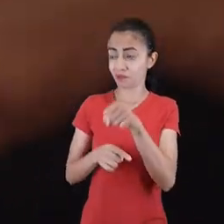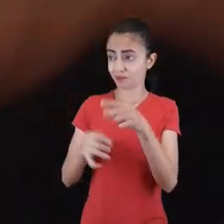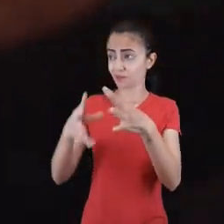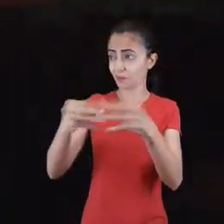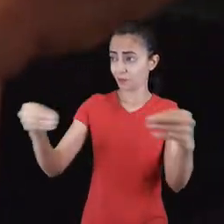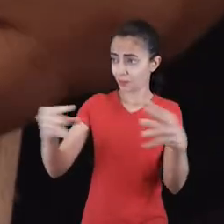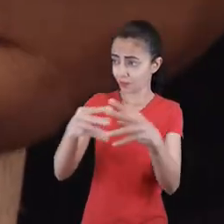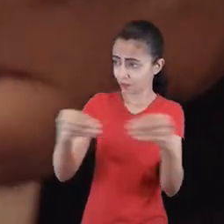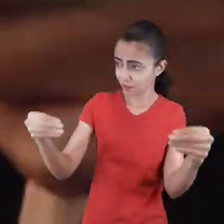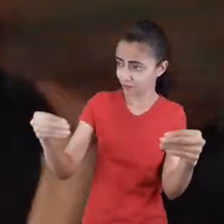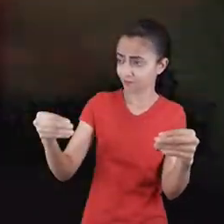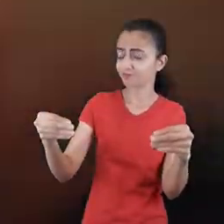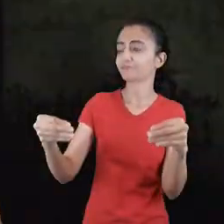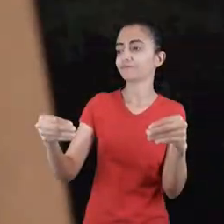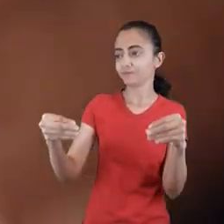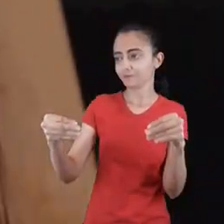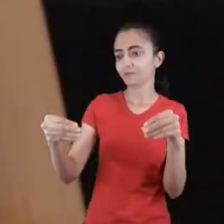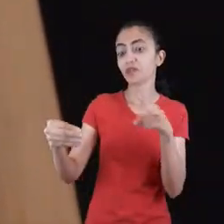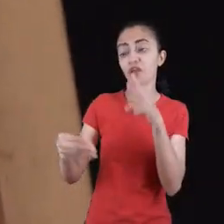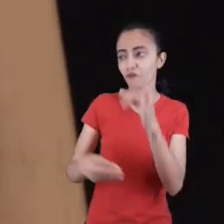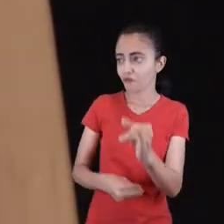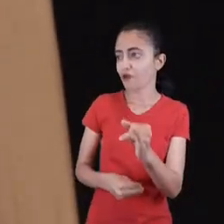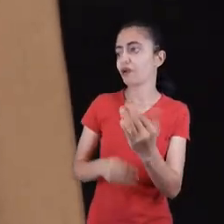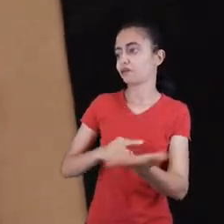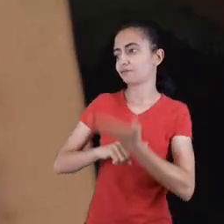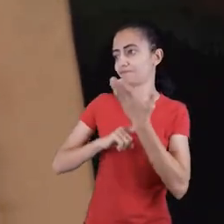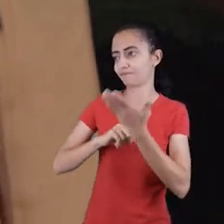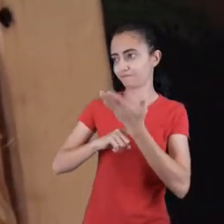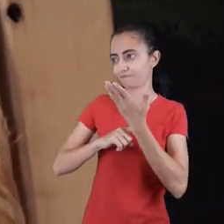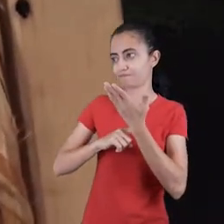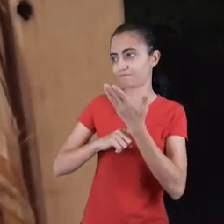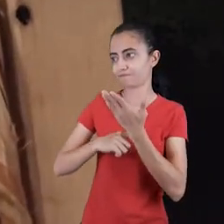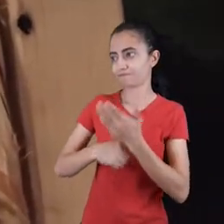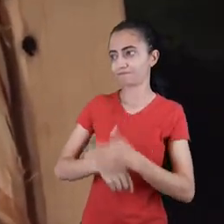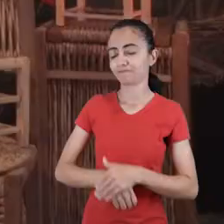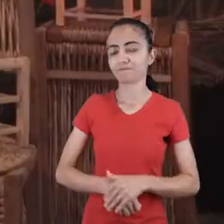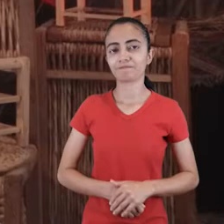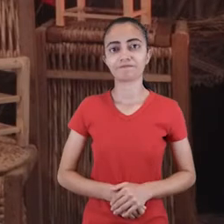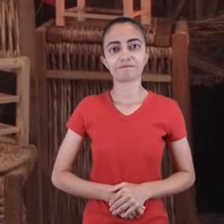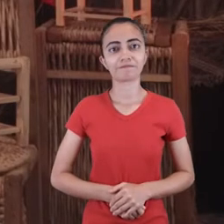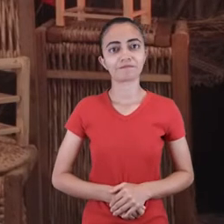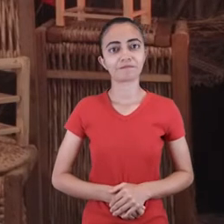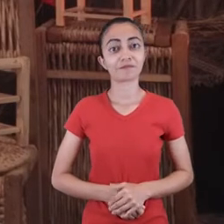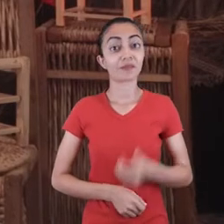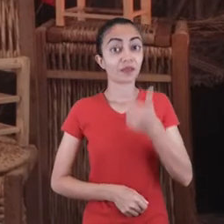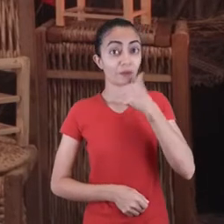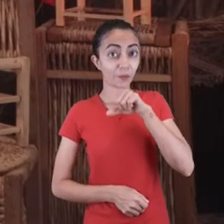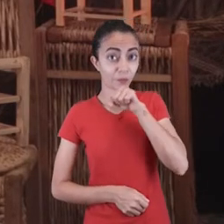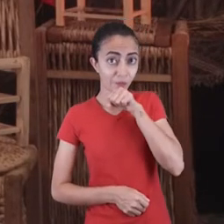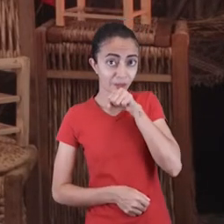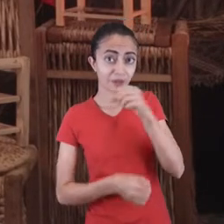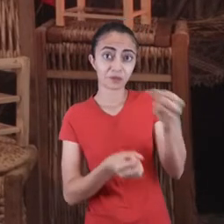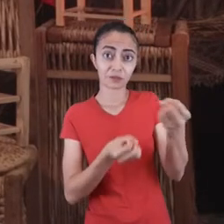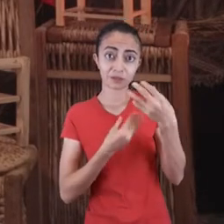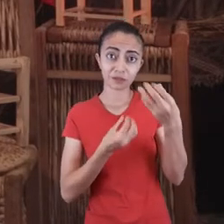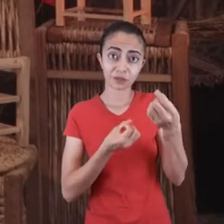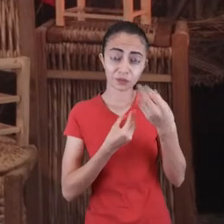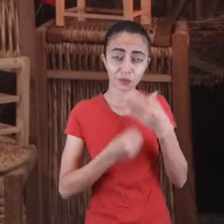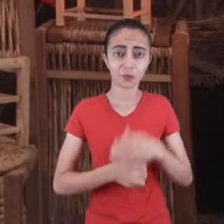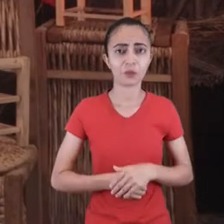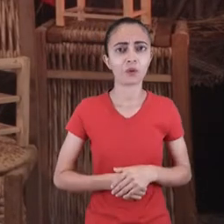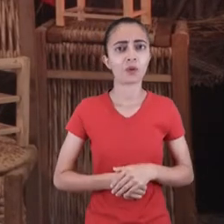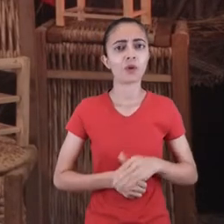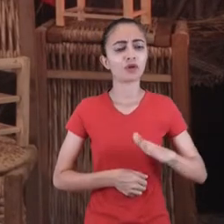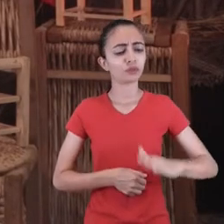aqui é que vai ajudar a gente. E minha mãe me ensinou a